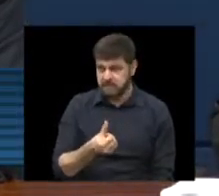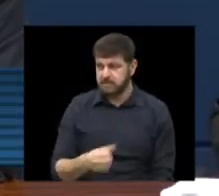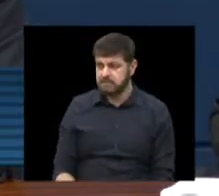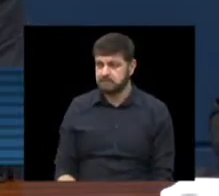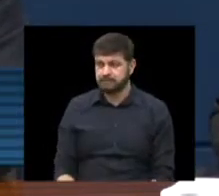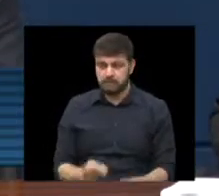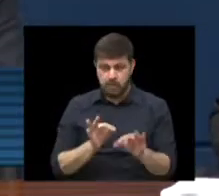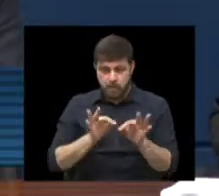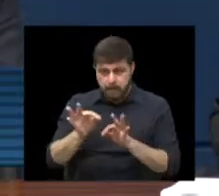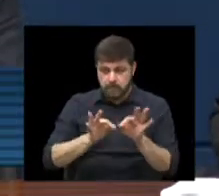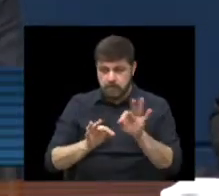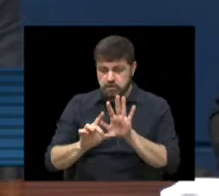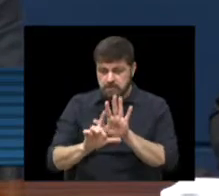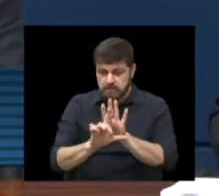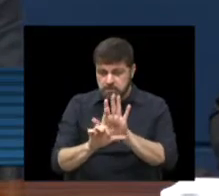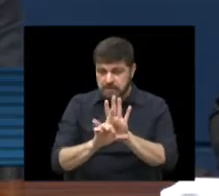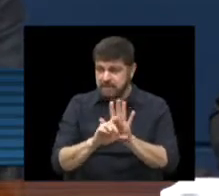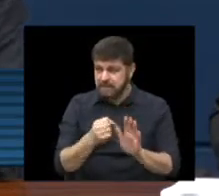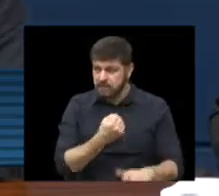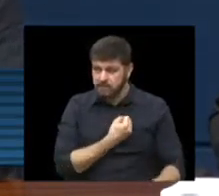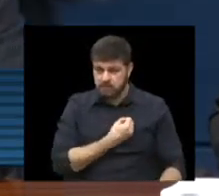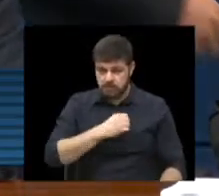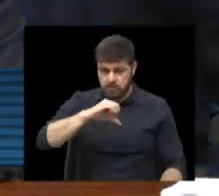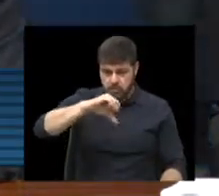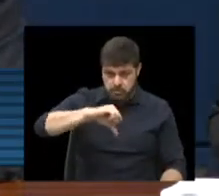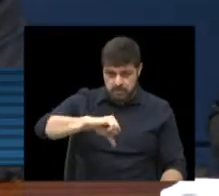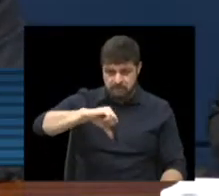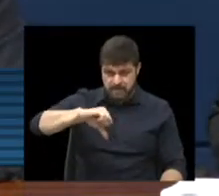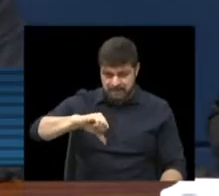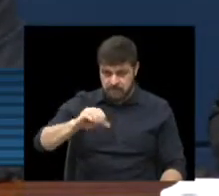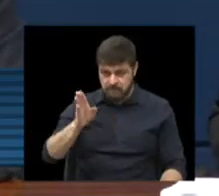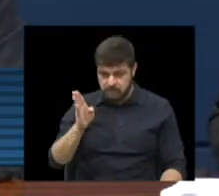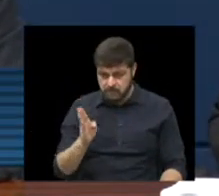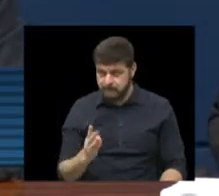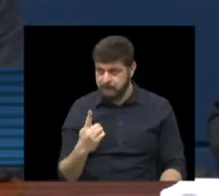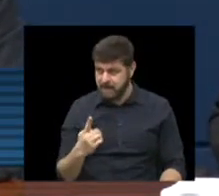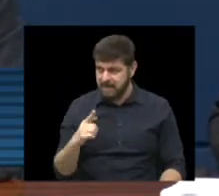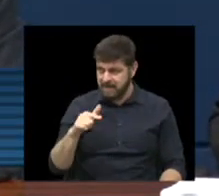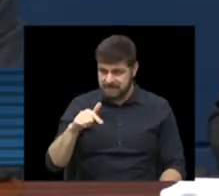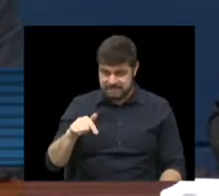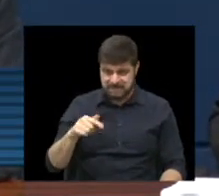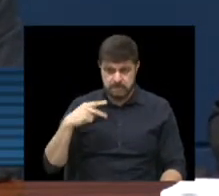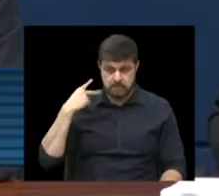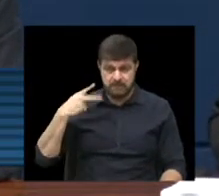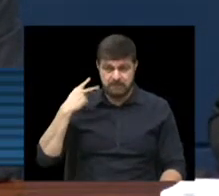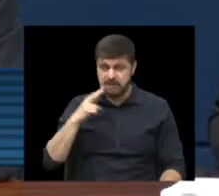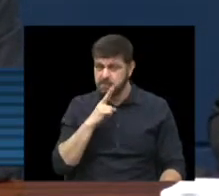discussão e votação. Projeto de lei número 99/17, processo